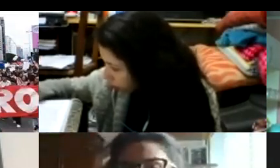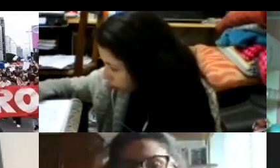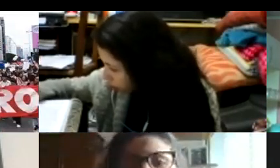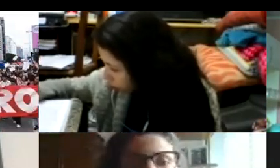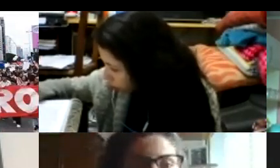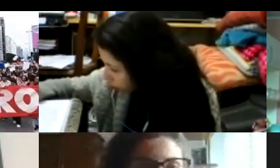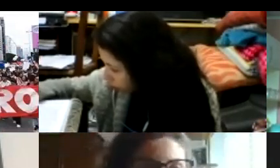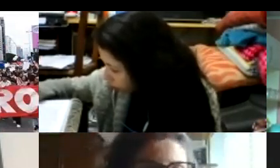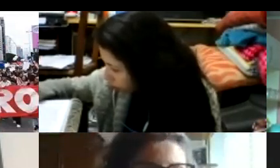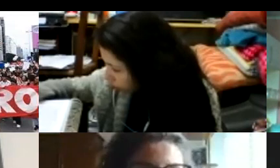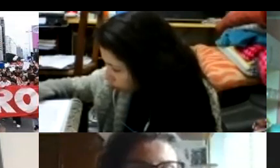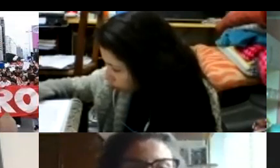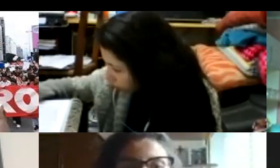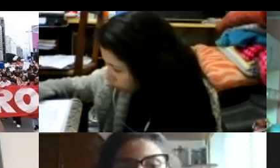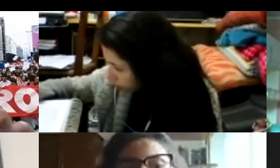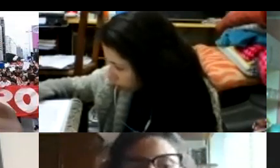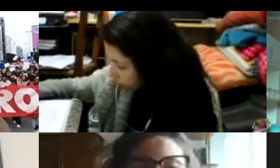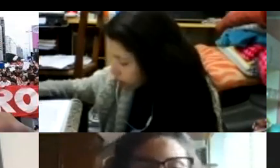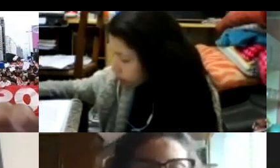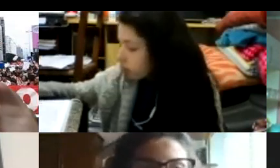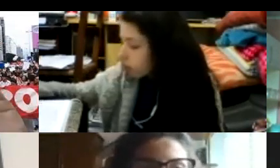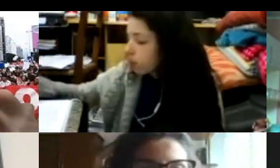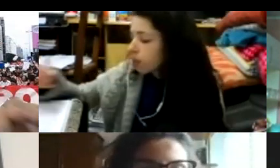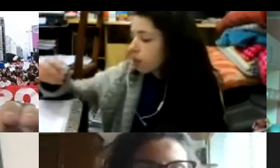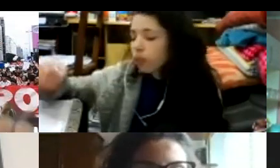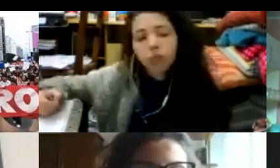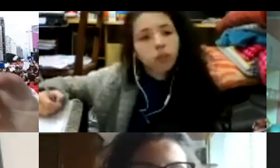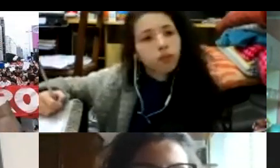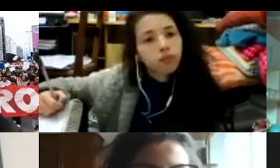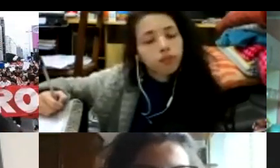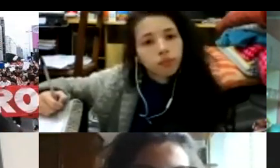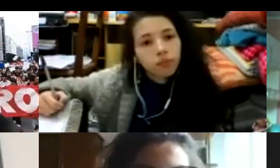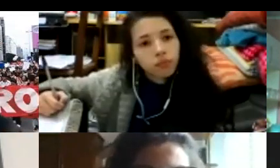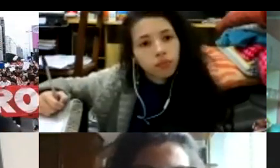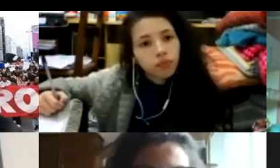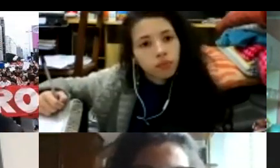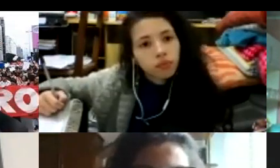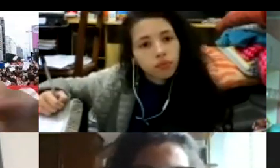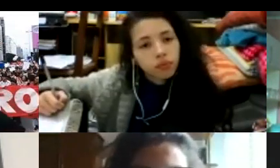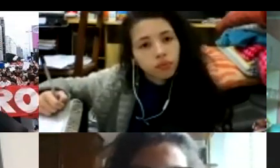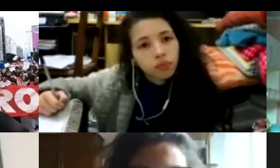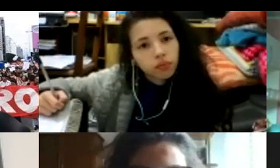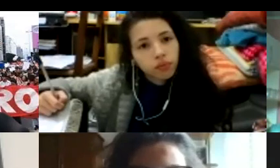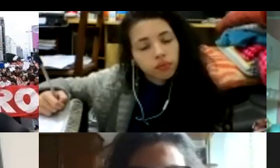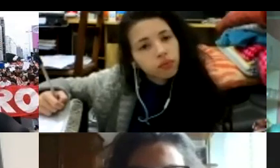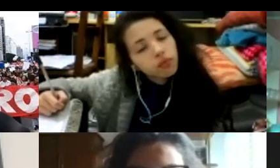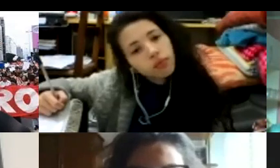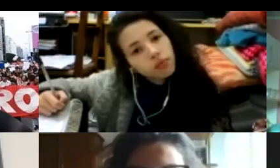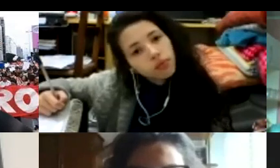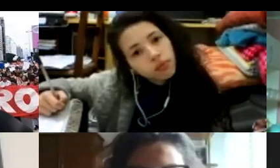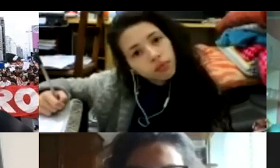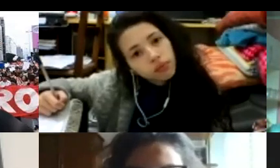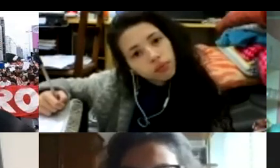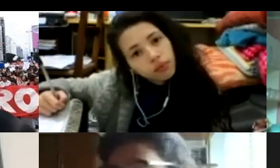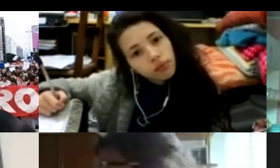me recuso a entrar, ele usou essa palavra, eu me recuso a entrar na chantagem que opõe pós-modernos a modernistas.